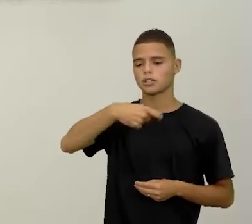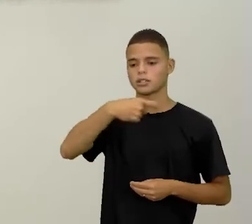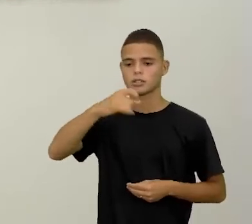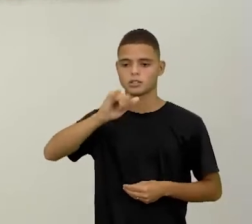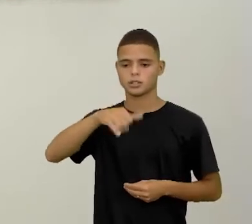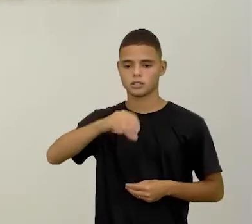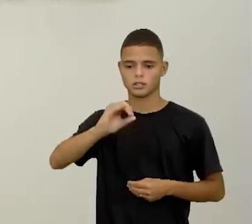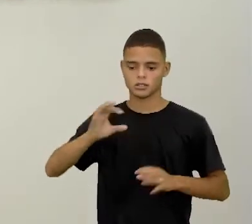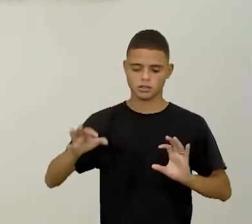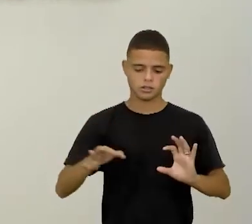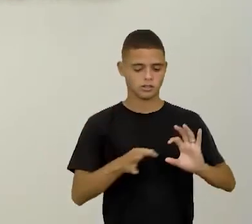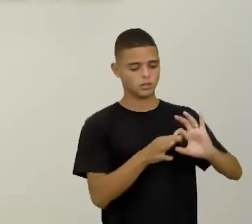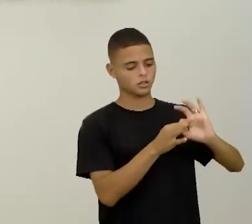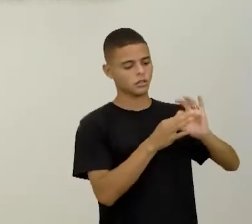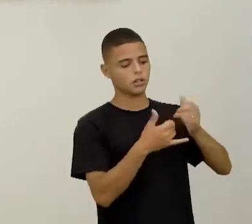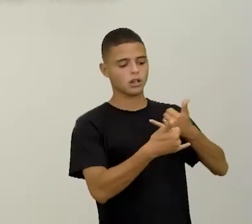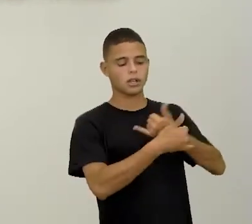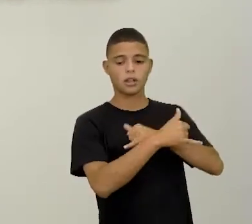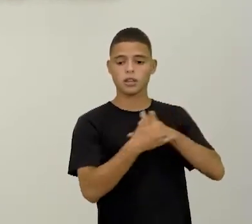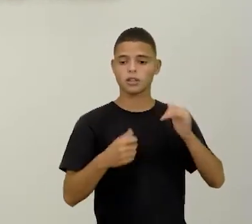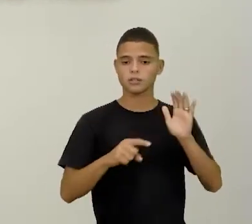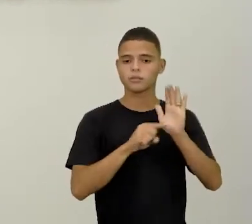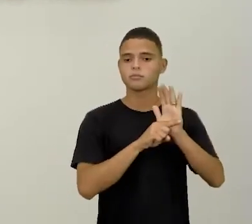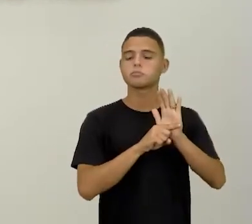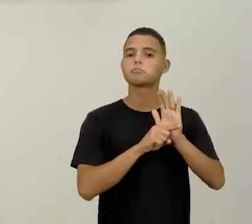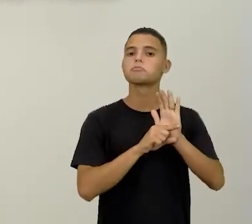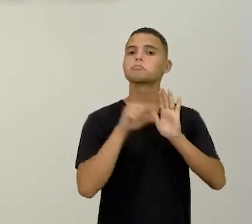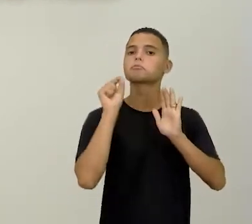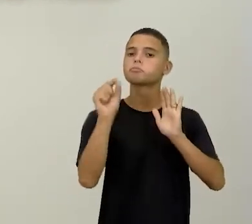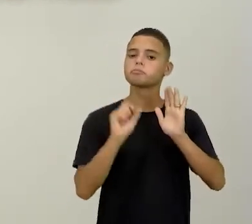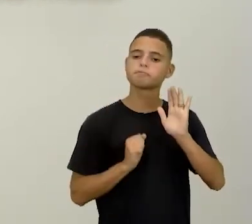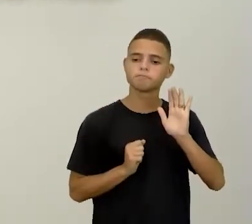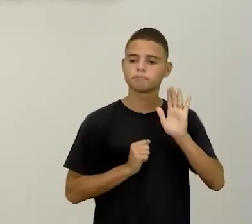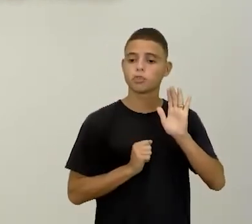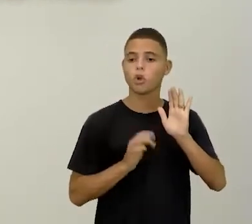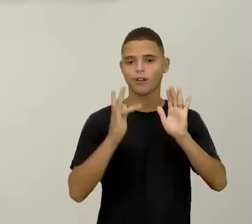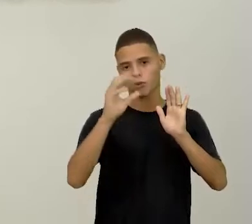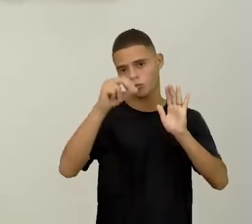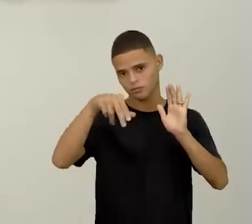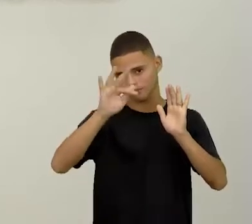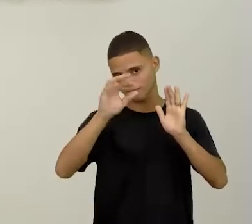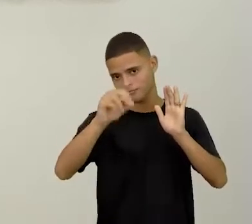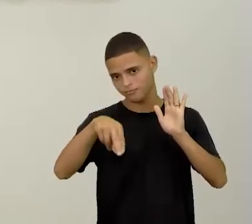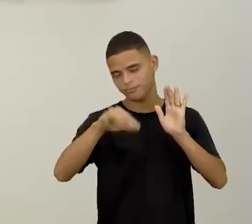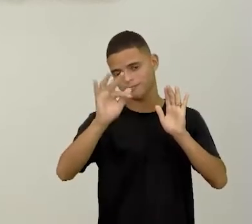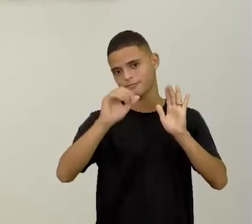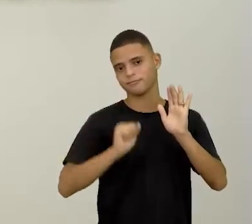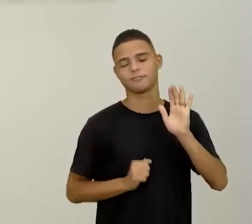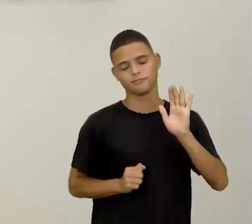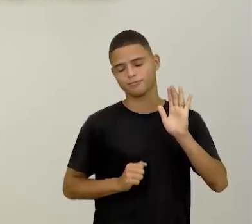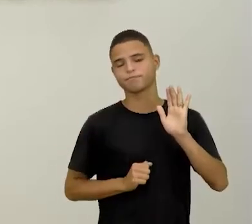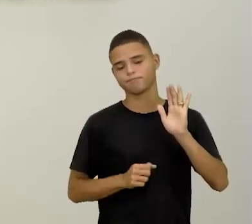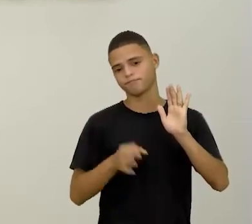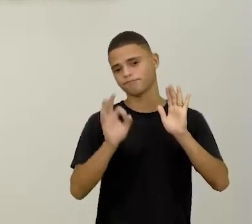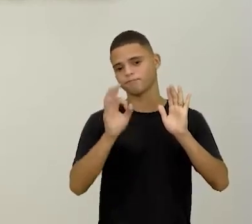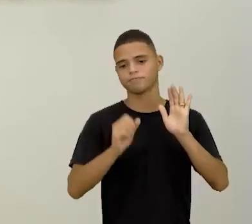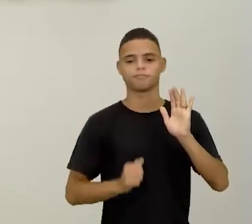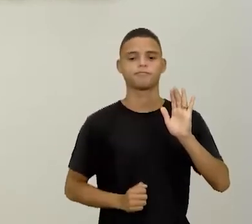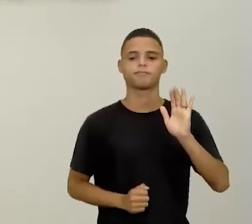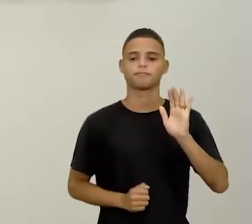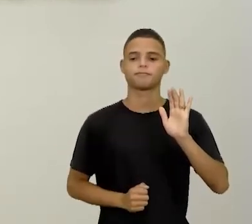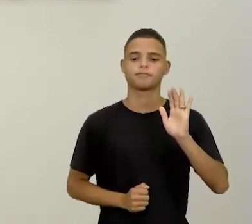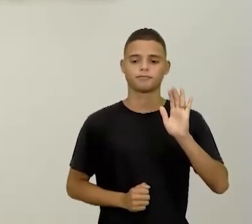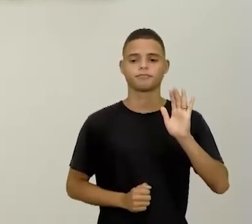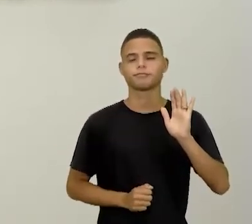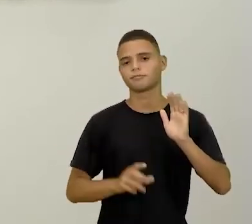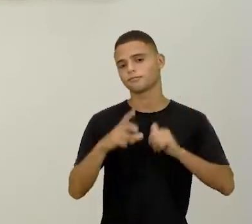ligado a um átomo eletronegativo. Quem são esses átomos eletronegativos? O FON, flúor, oxigênio e nitrogênio. Então,